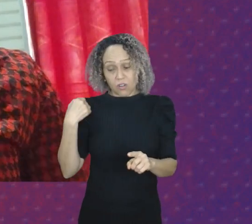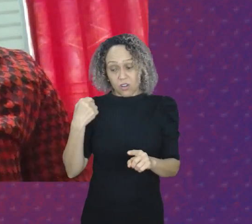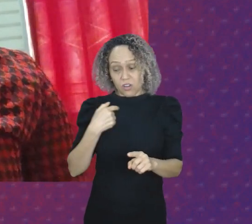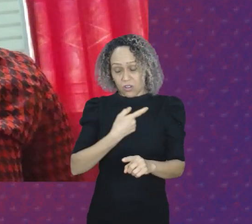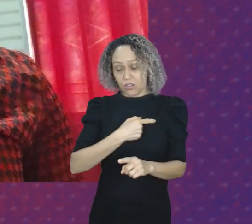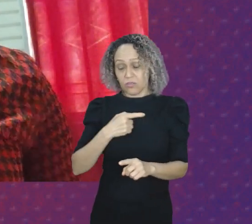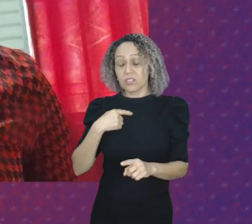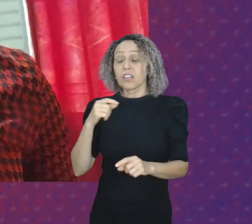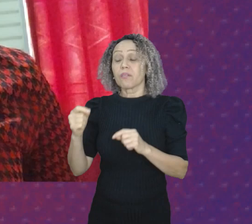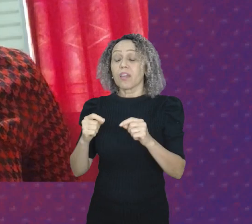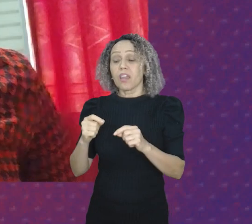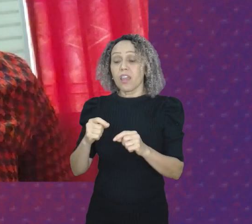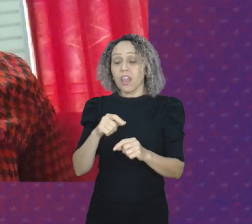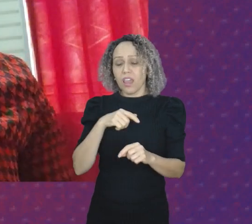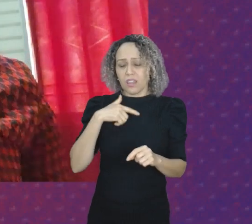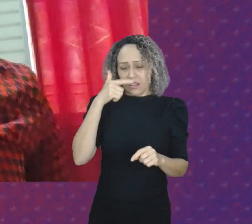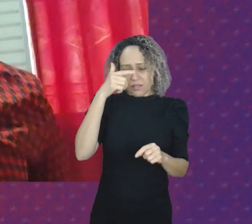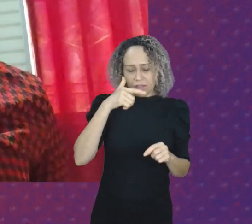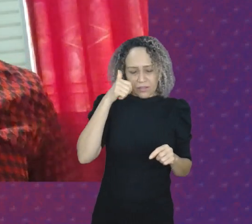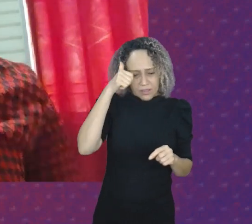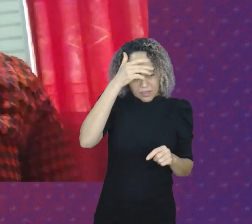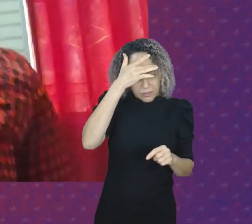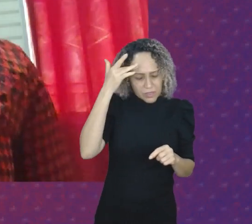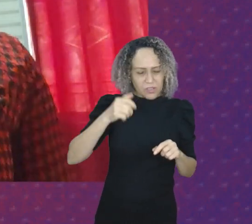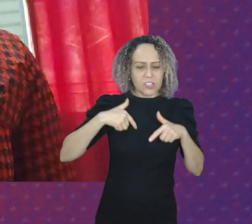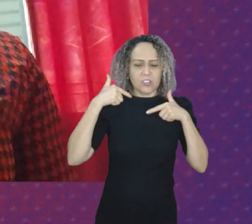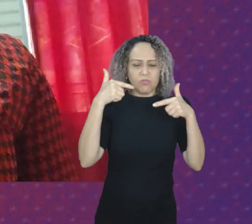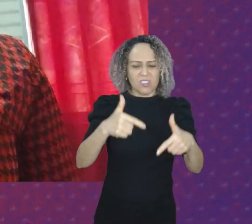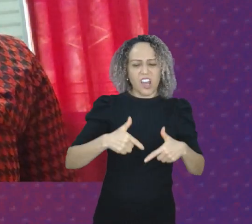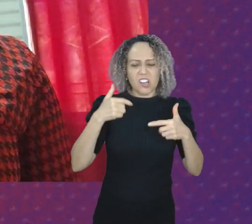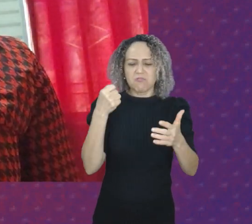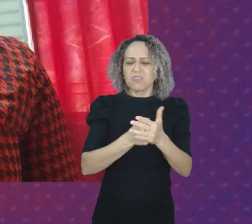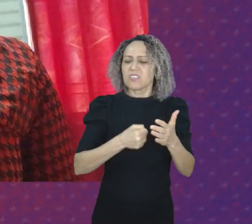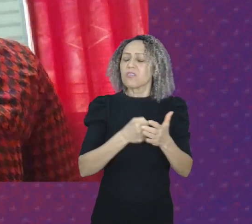gente está conseguindo